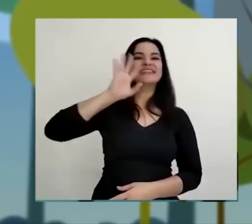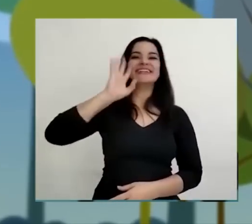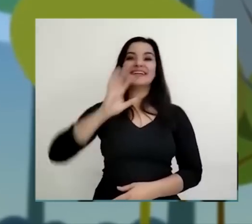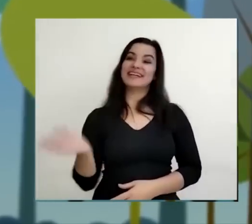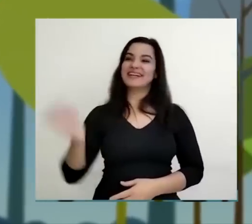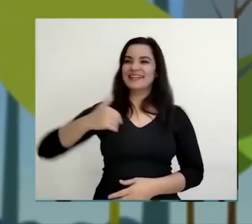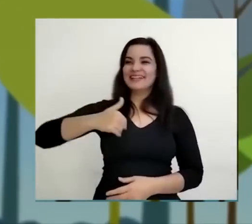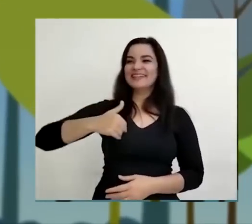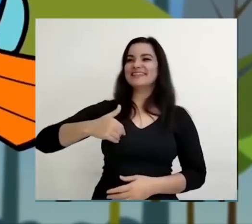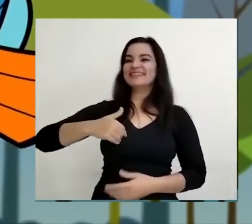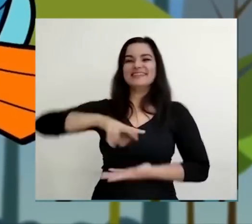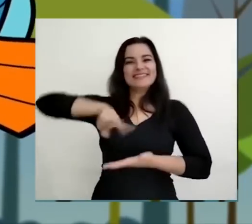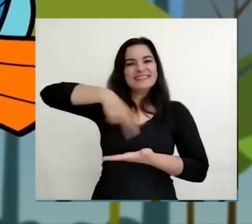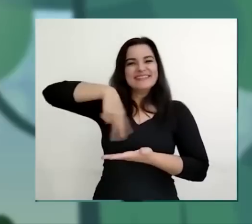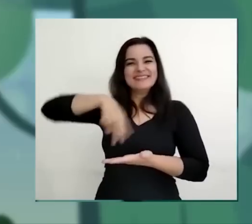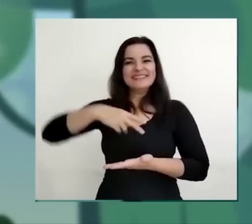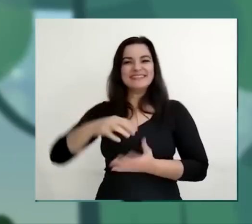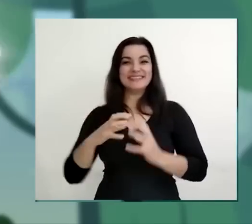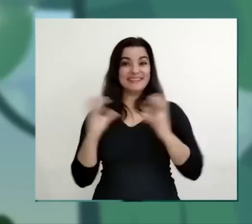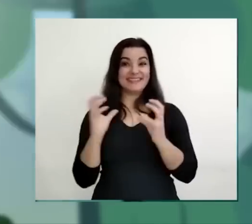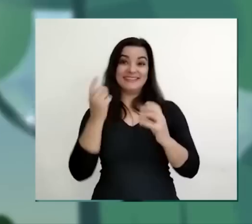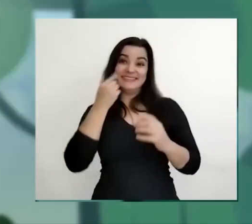Dançar no ritmo para abrir a pop.